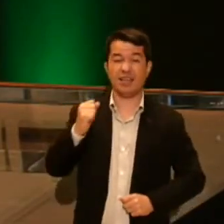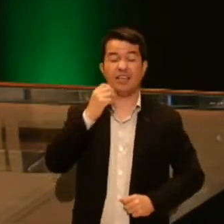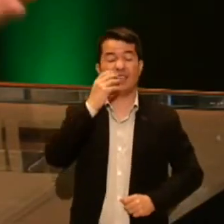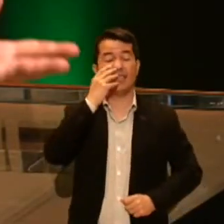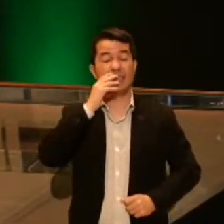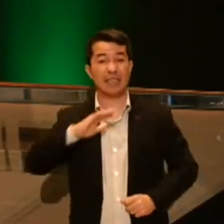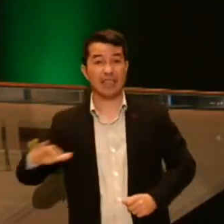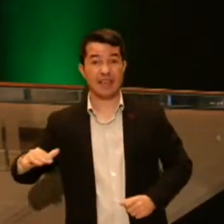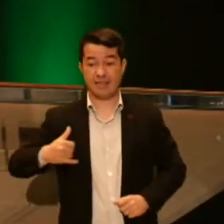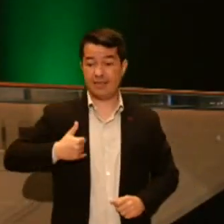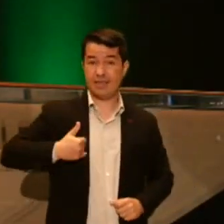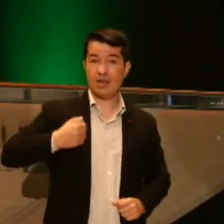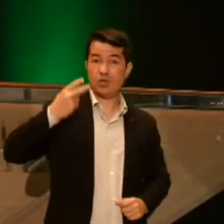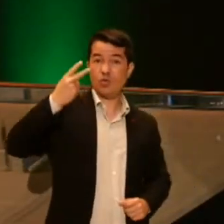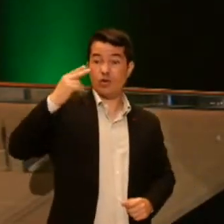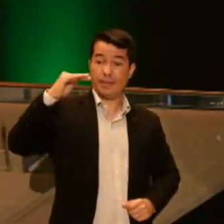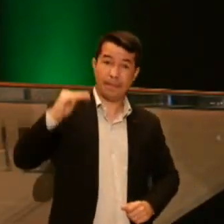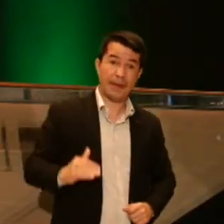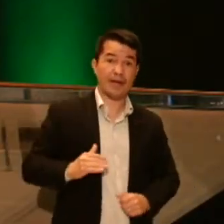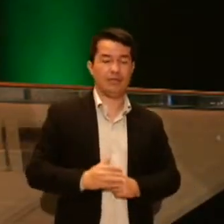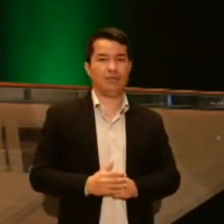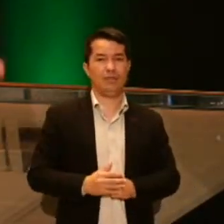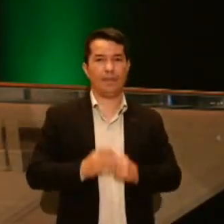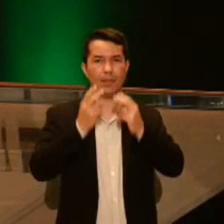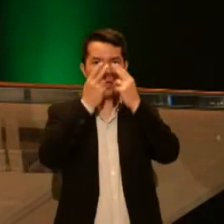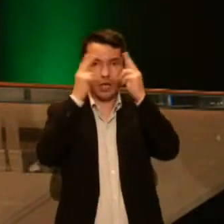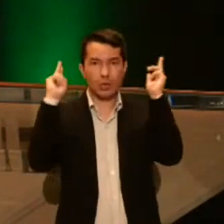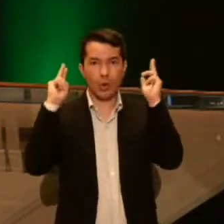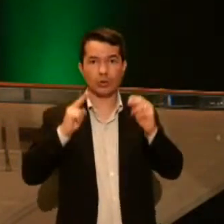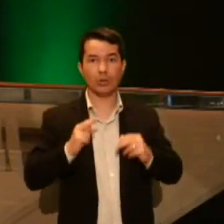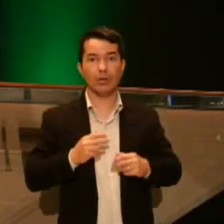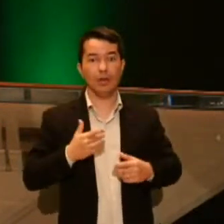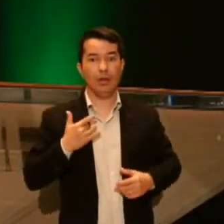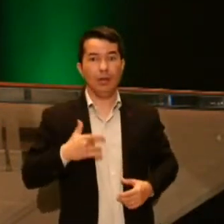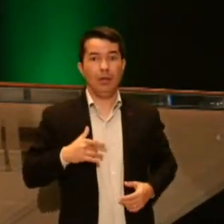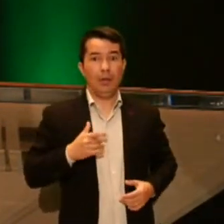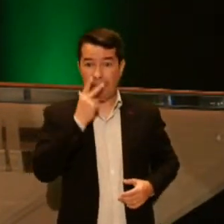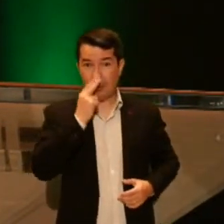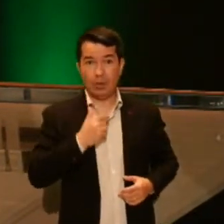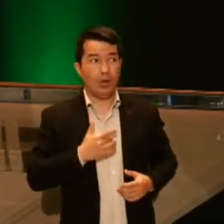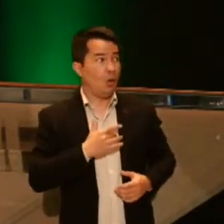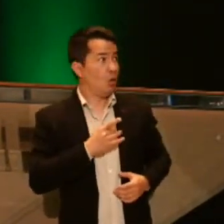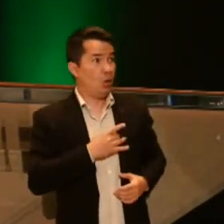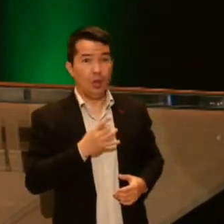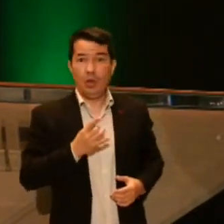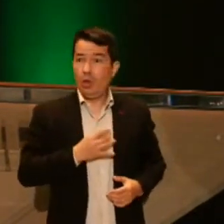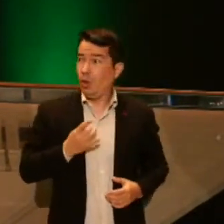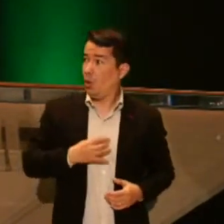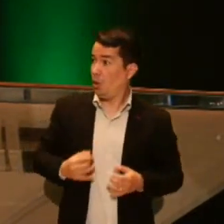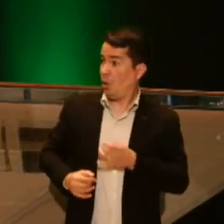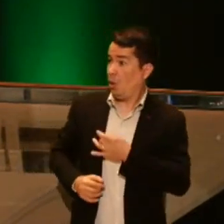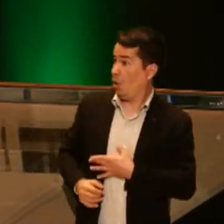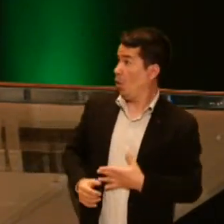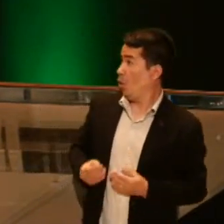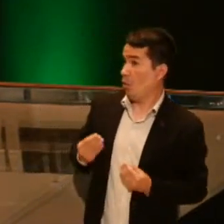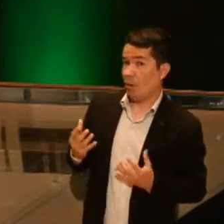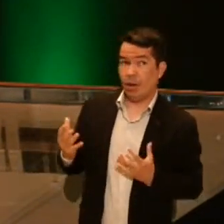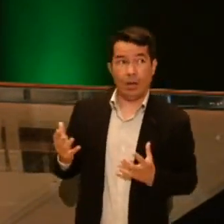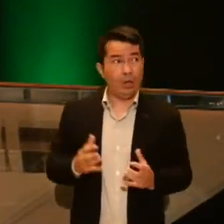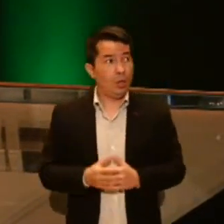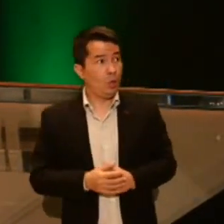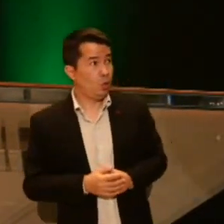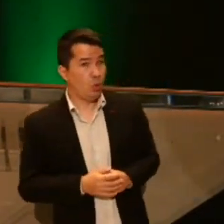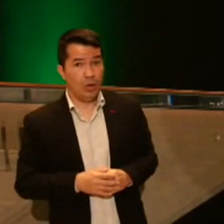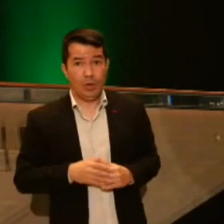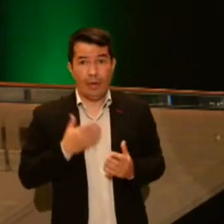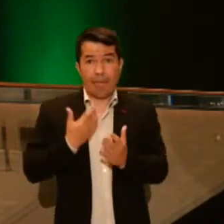sua autoridade ameaçada, a sua dignidade, o seu poder. E sabe, há pessoas que são como Herodes ainda